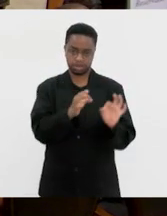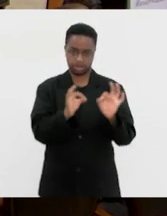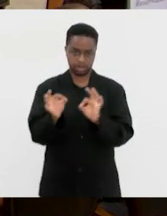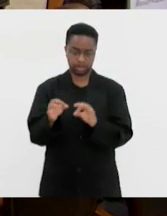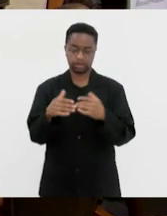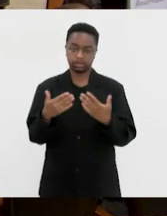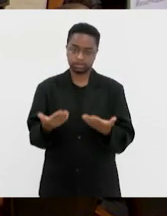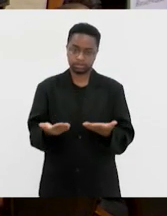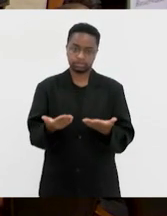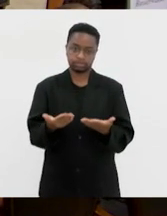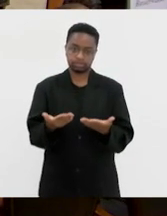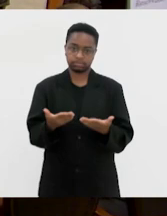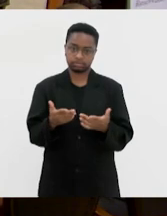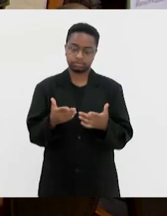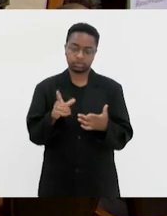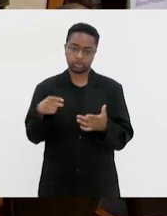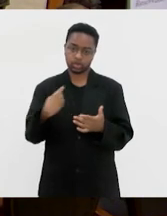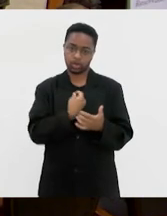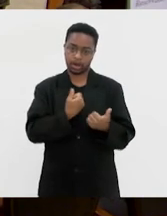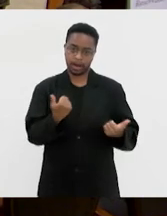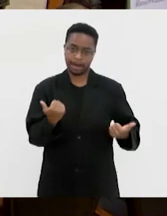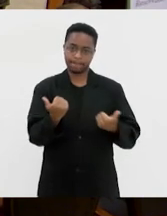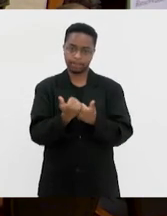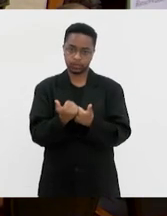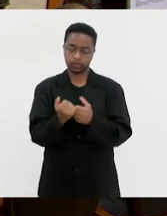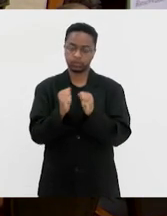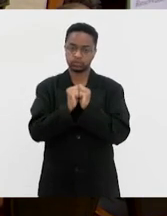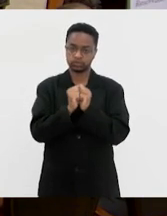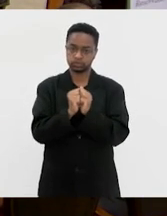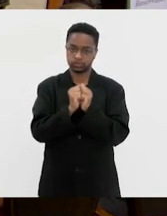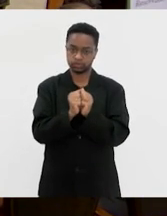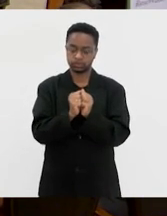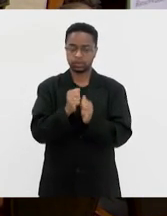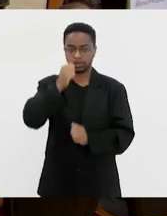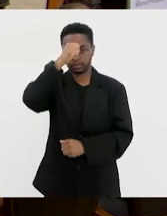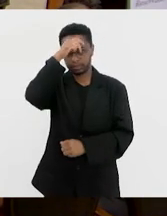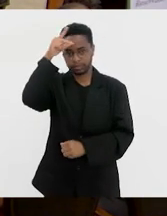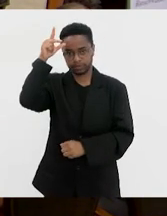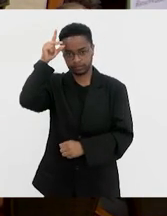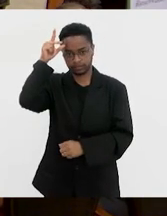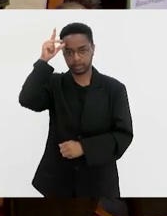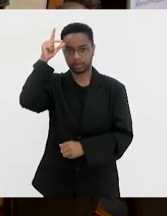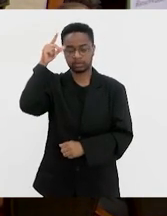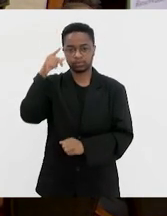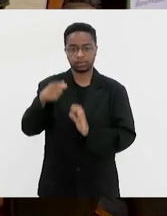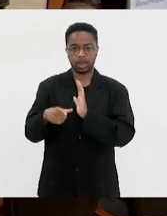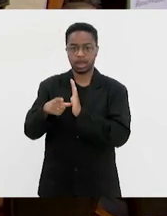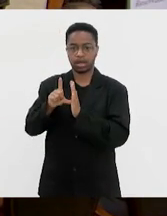acabamos apoiando juntos um prefeito que me antecedeu.